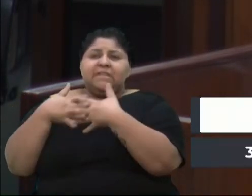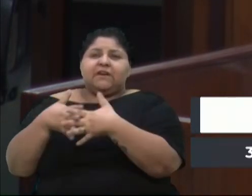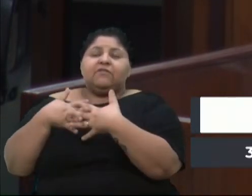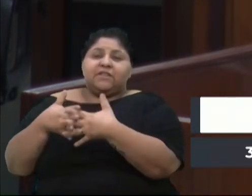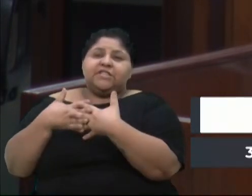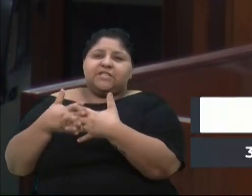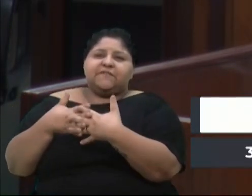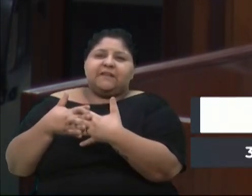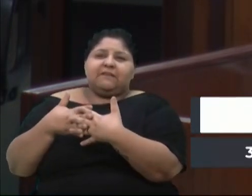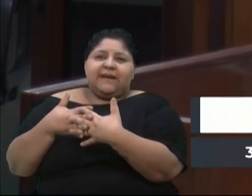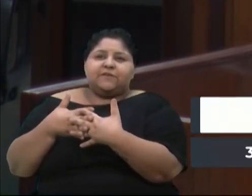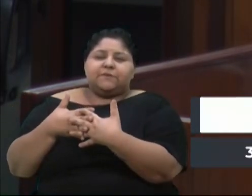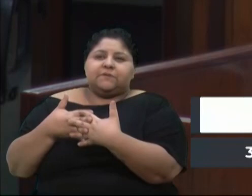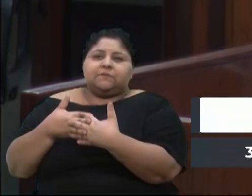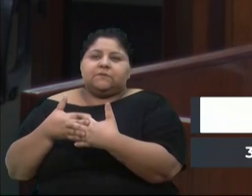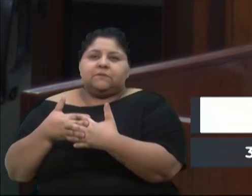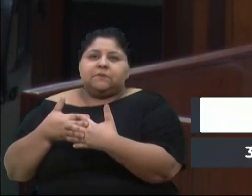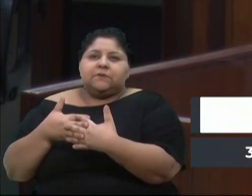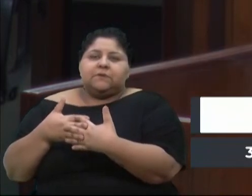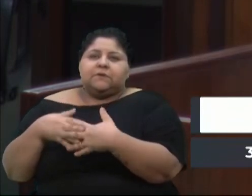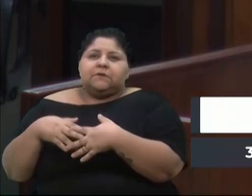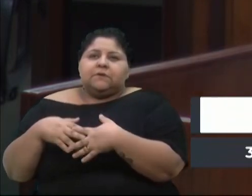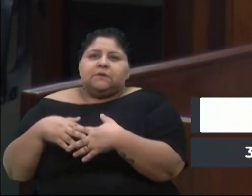Também ali no bairro